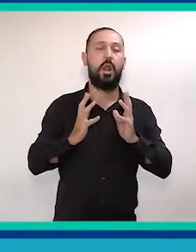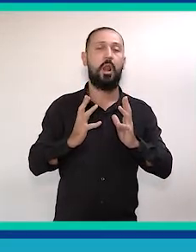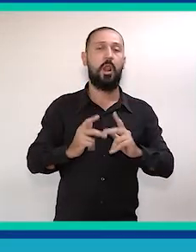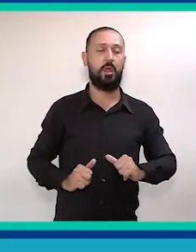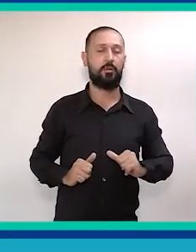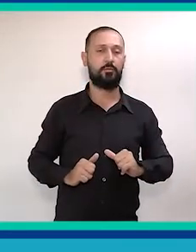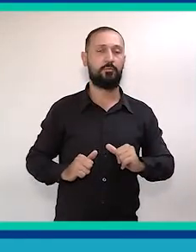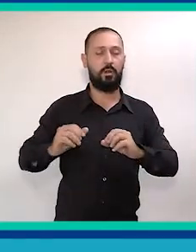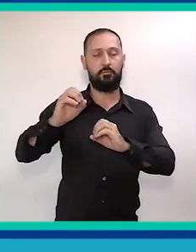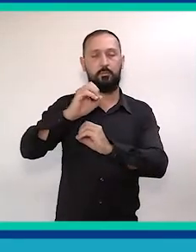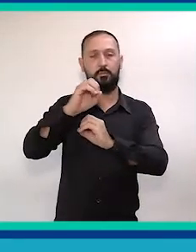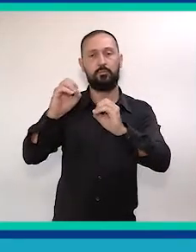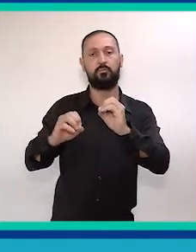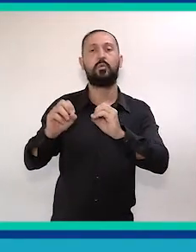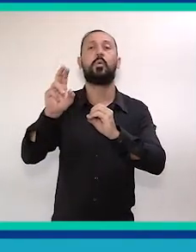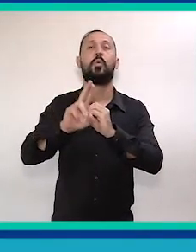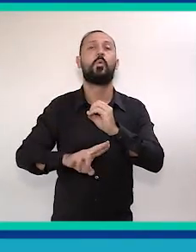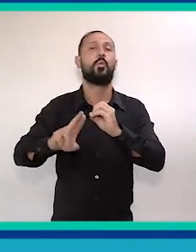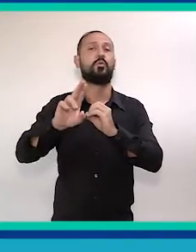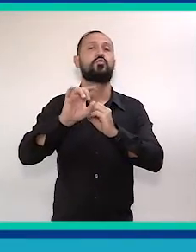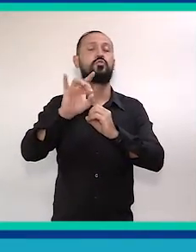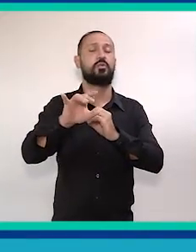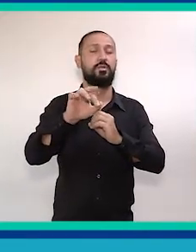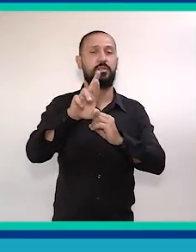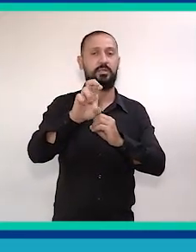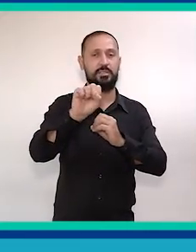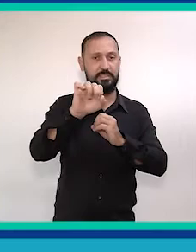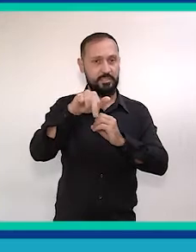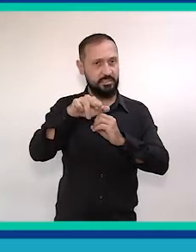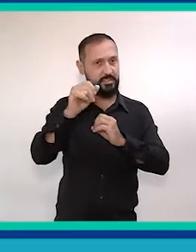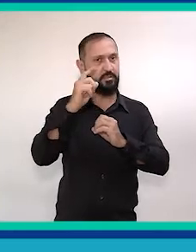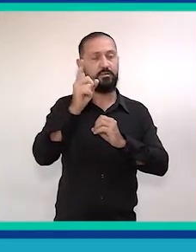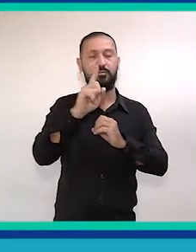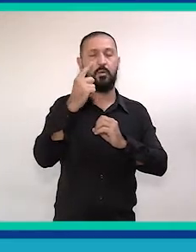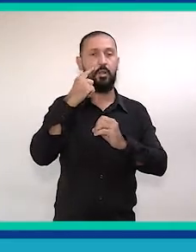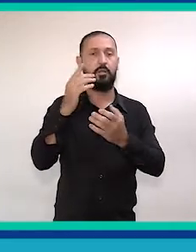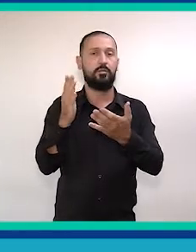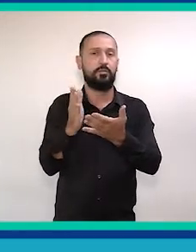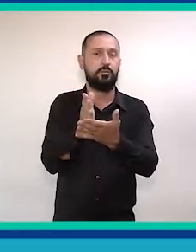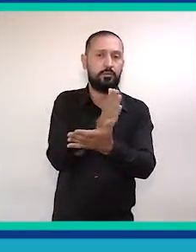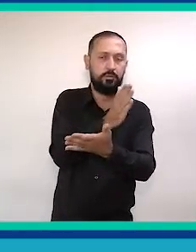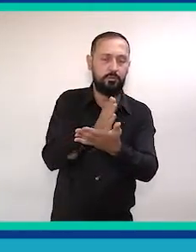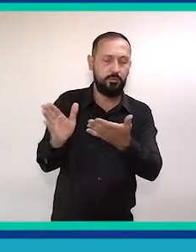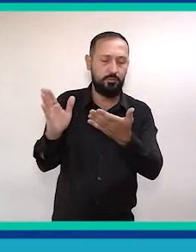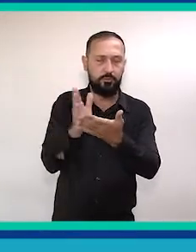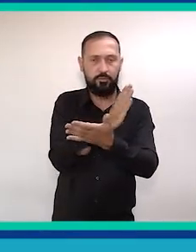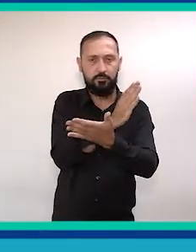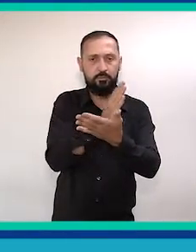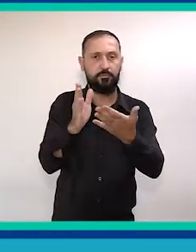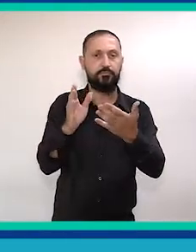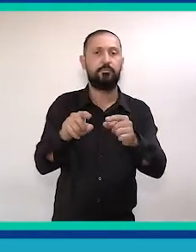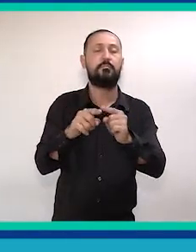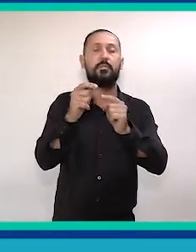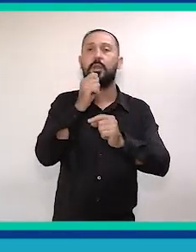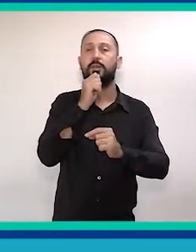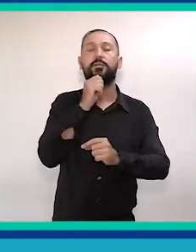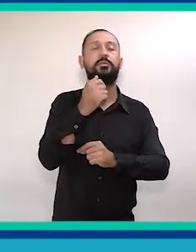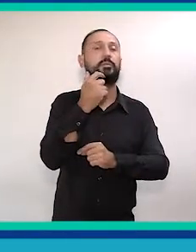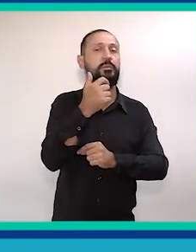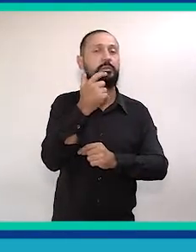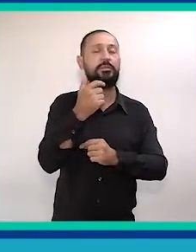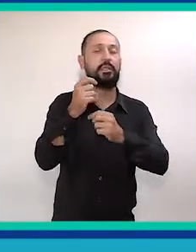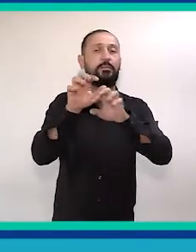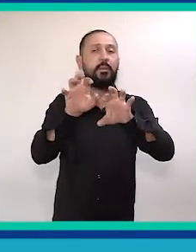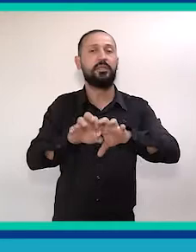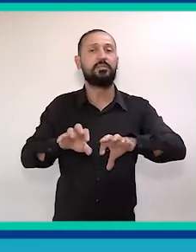consigo purificar uma molécula utilizando apenas essa resina. Então, ela me separa bem a amostra, só